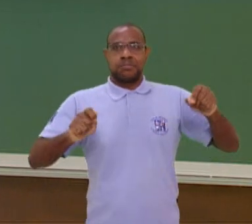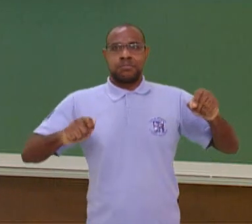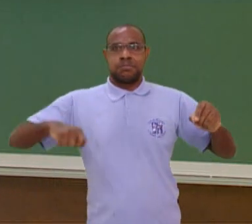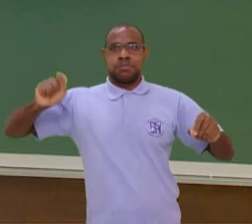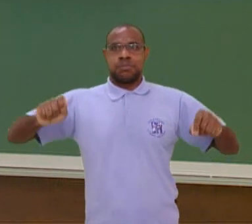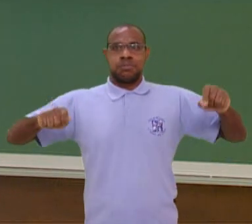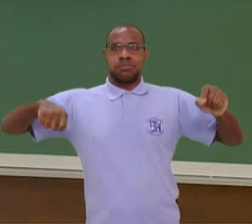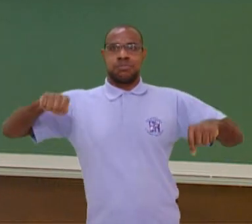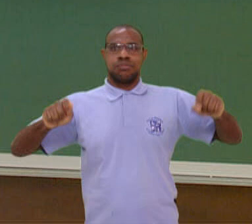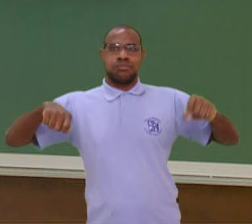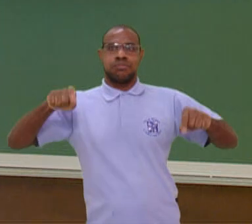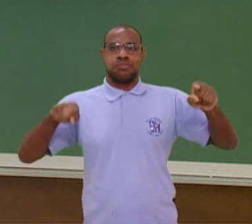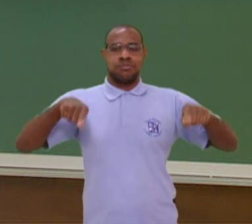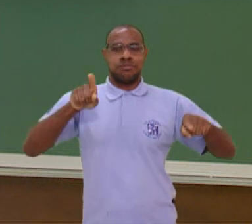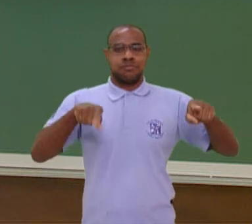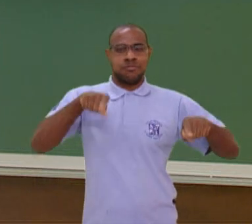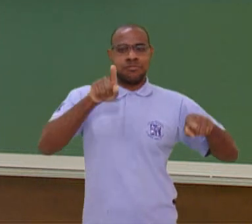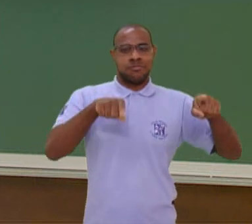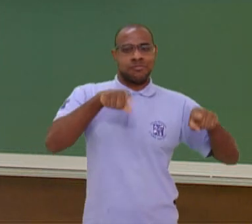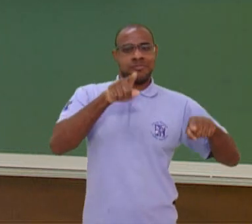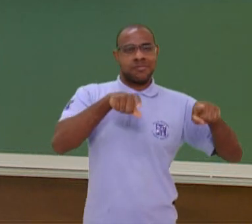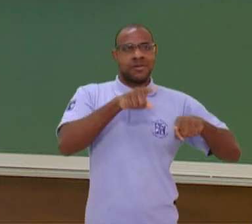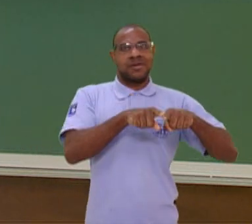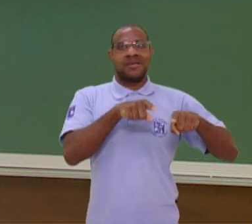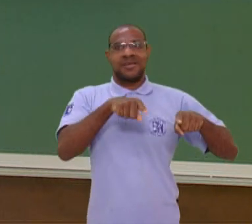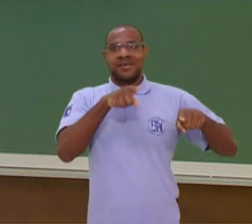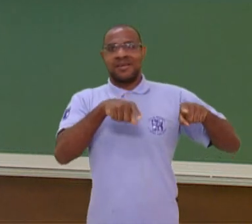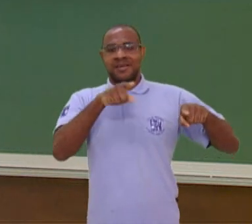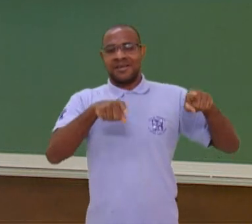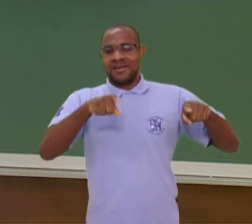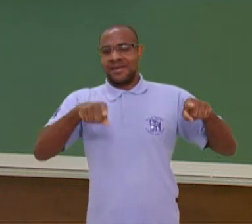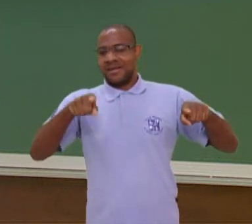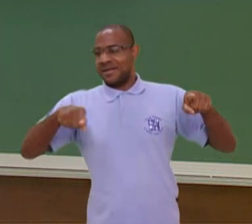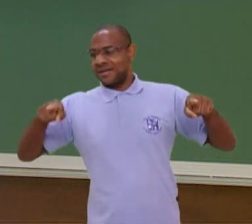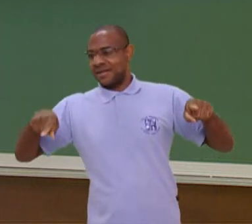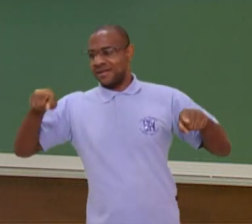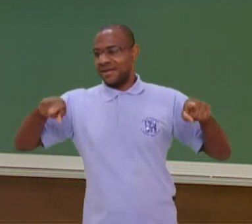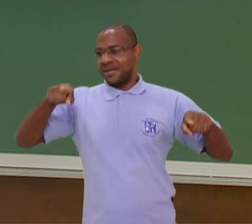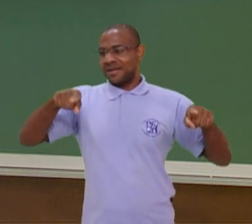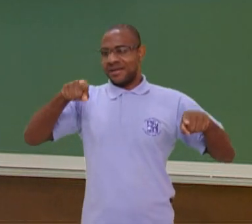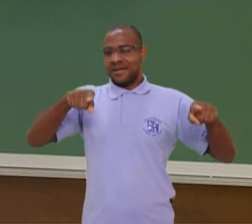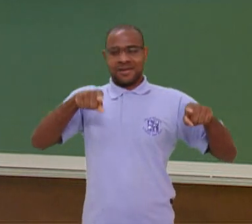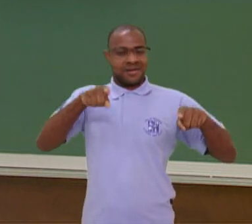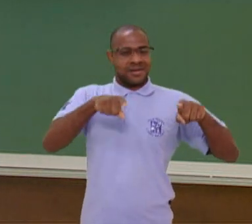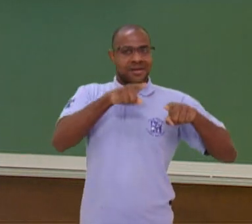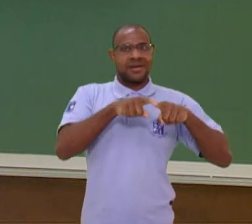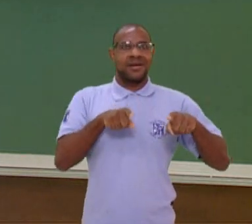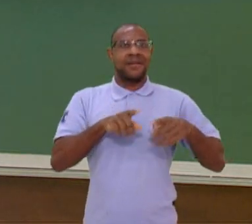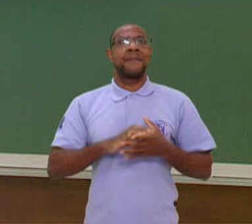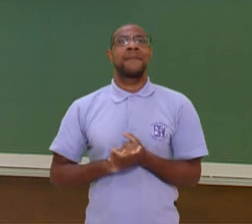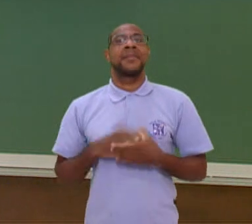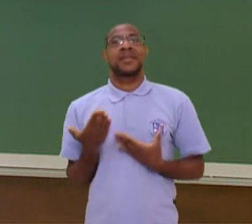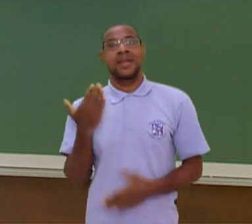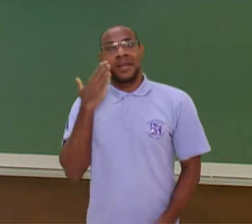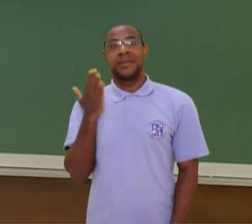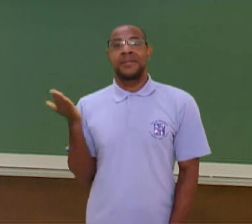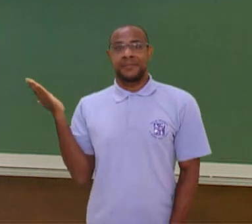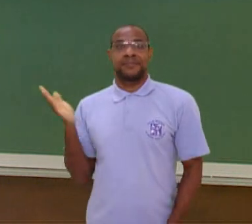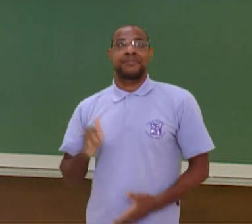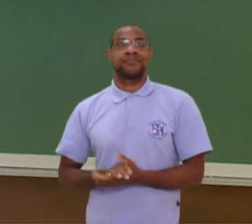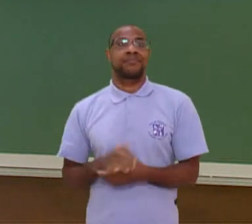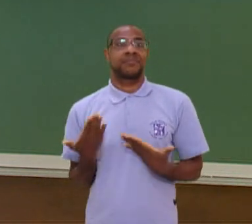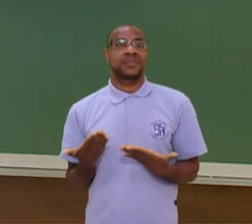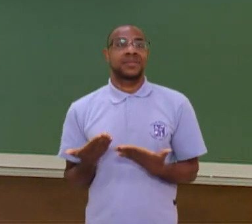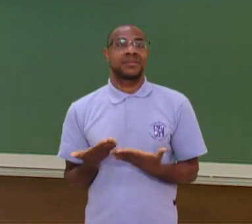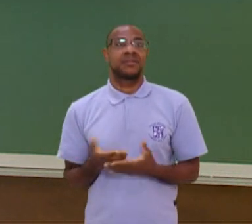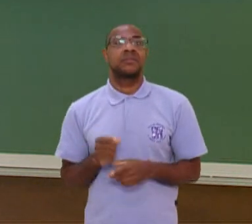oscilação diversas vezes, o que vai acontecer? Vai ter então ali a propagação que a gente vai estar trabalhando, certo? Então vamos ver aqui, ó, para a